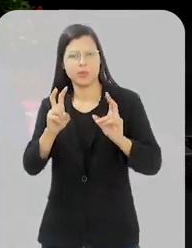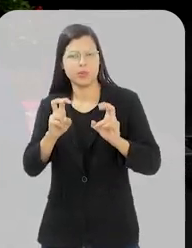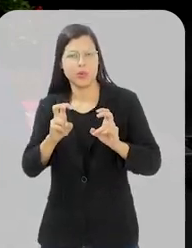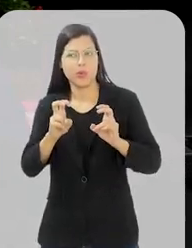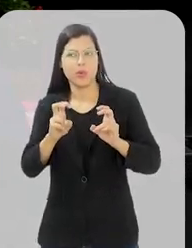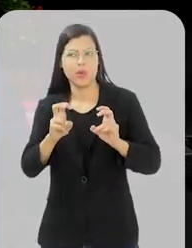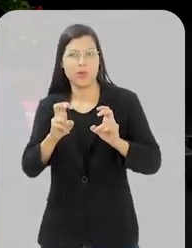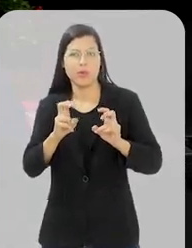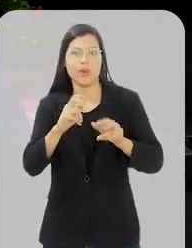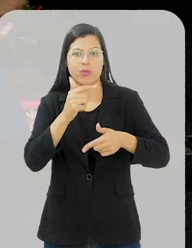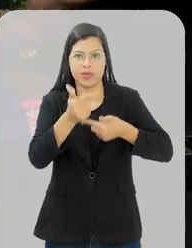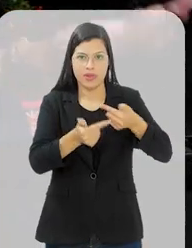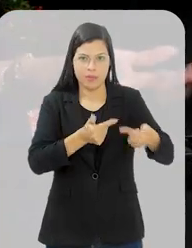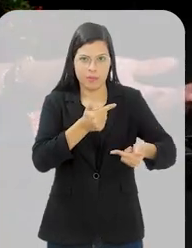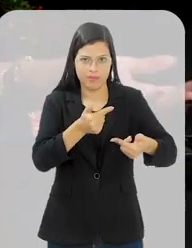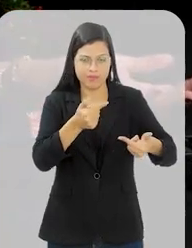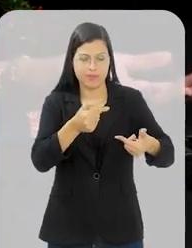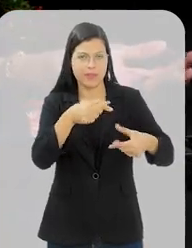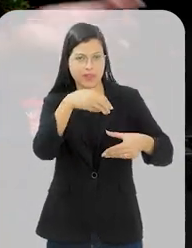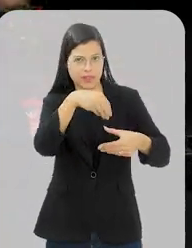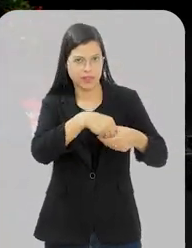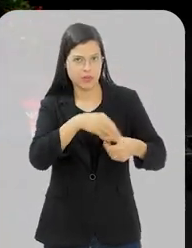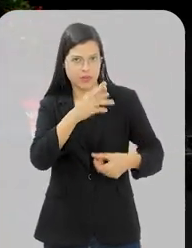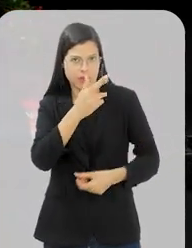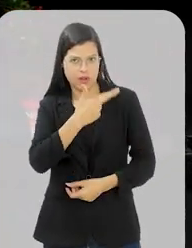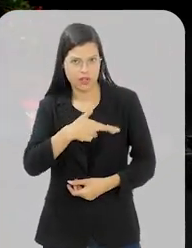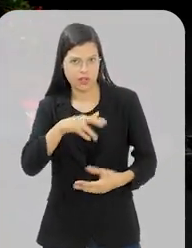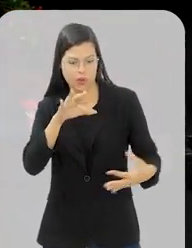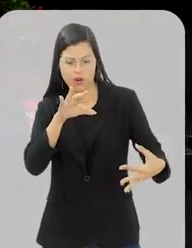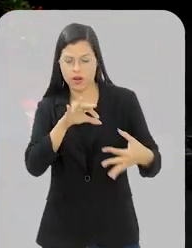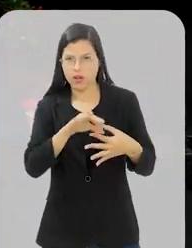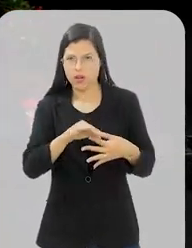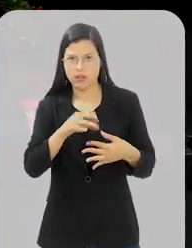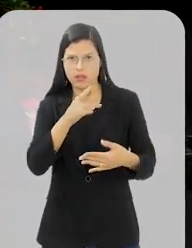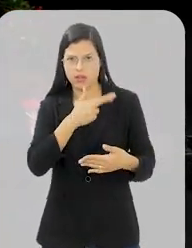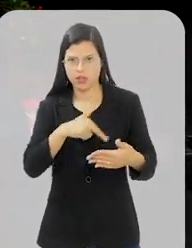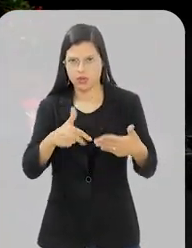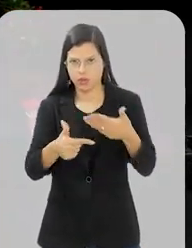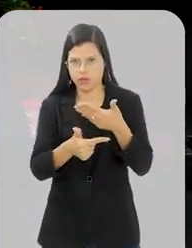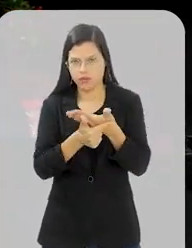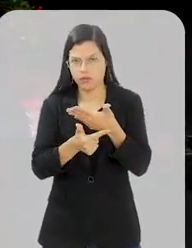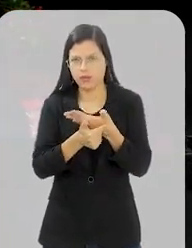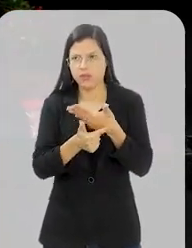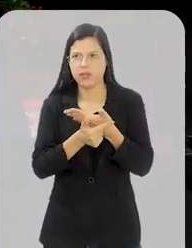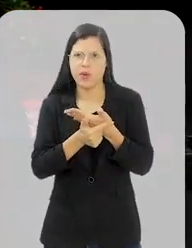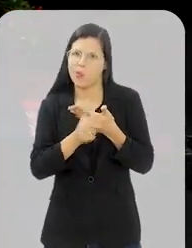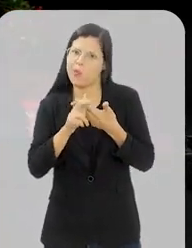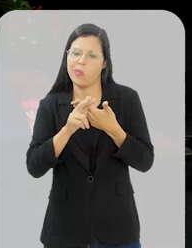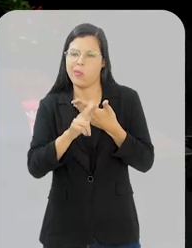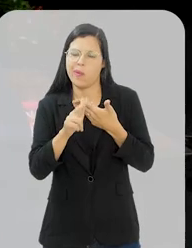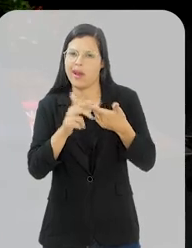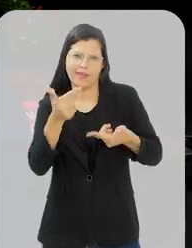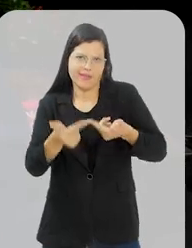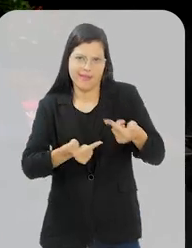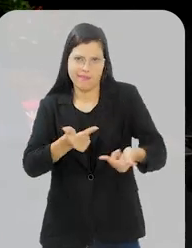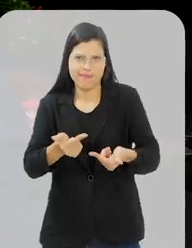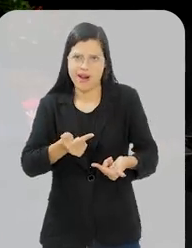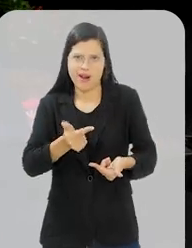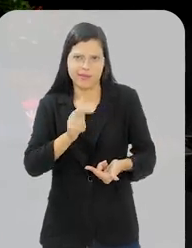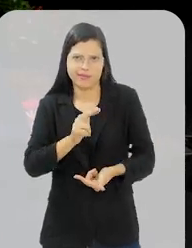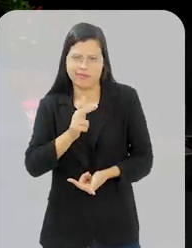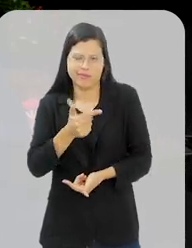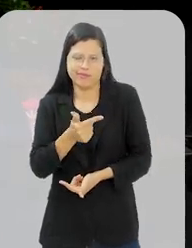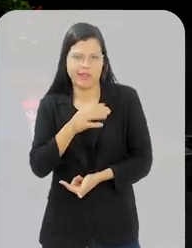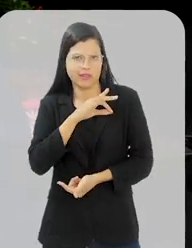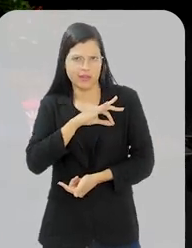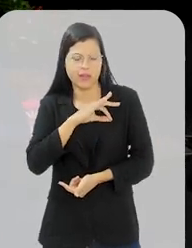a o seu trabalho dentro da religião a sua função né dentro da religião já que não é trabalho não é nada remunerado